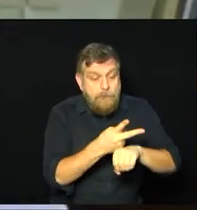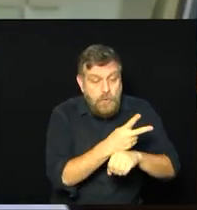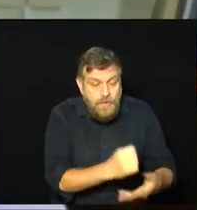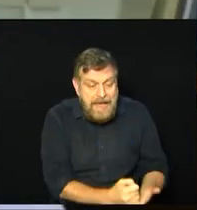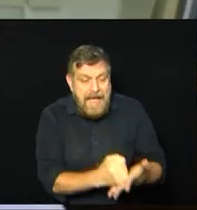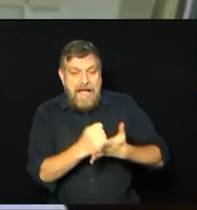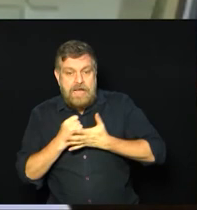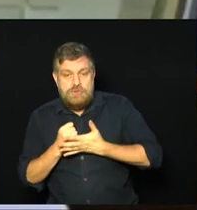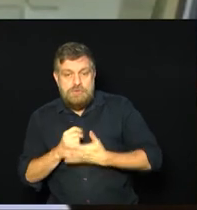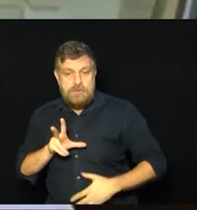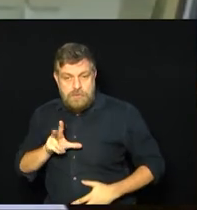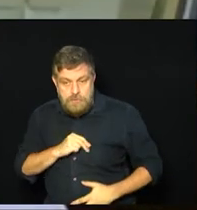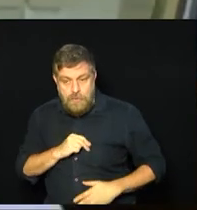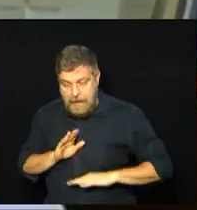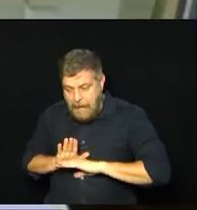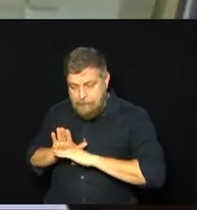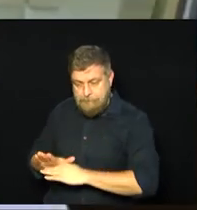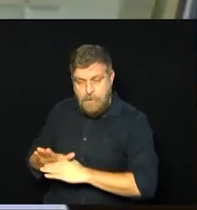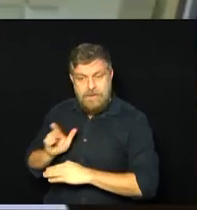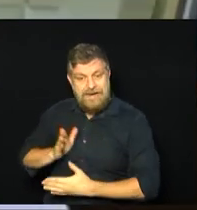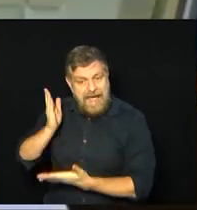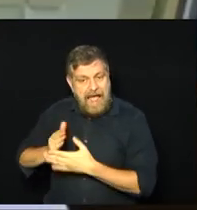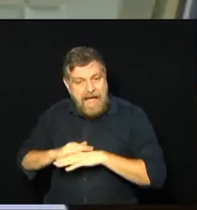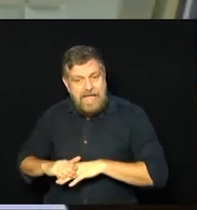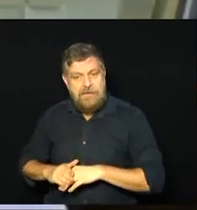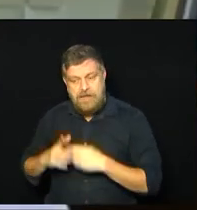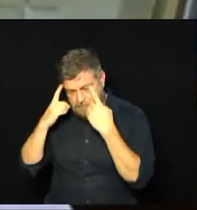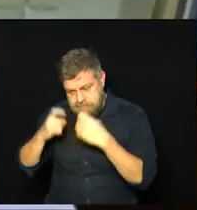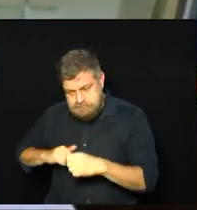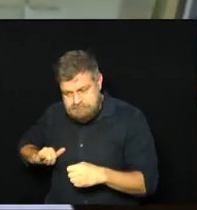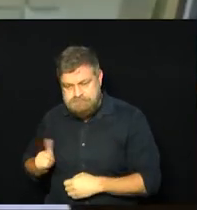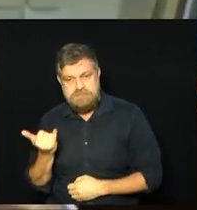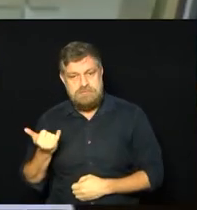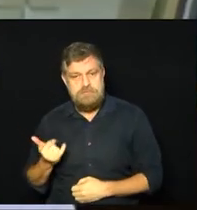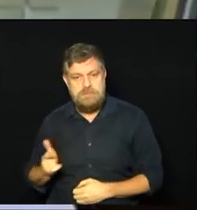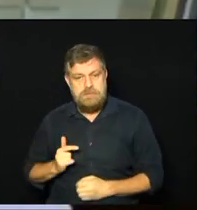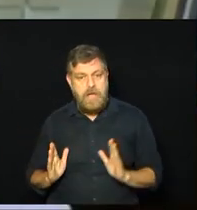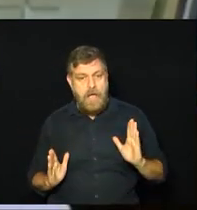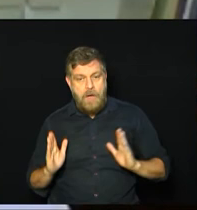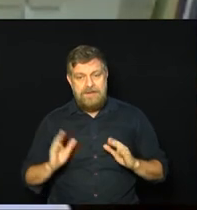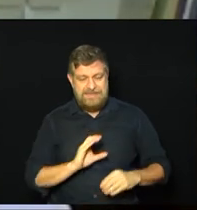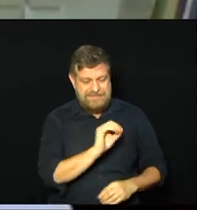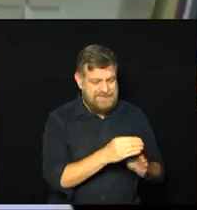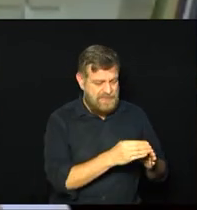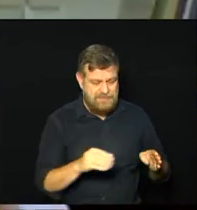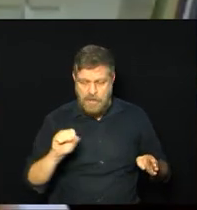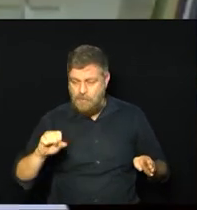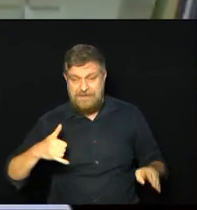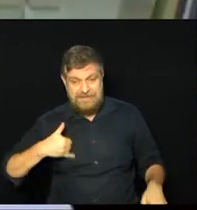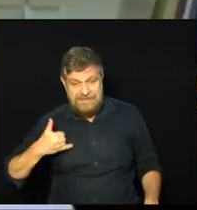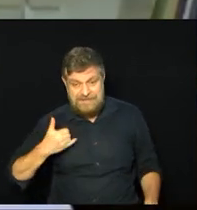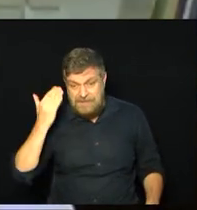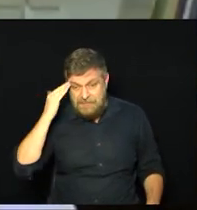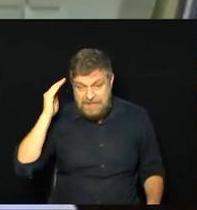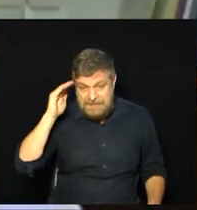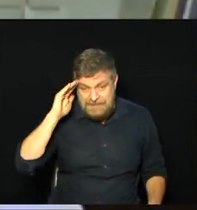para buscar apoio e sair daquela situação abusiva. Gente, o período de 0 a 8 anos, só para vocês entenderem,